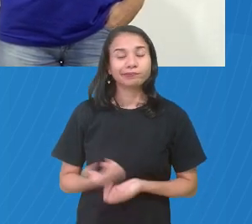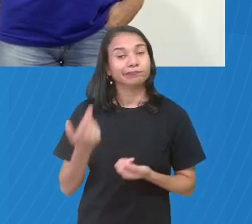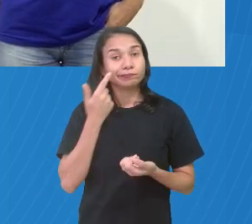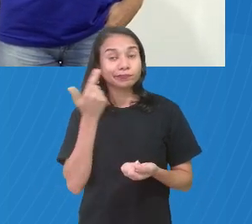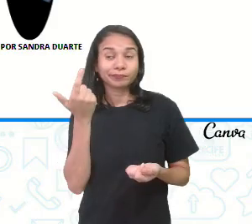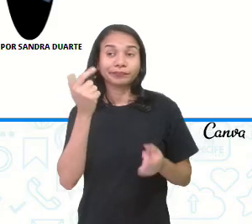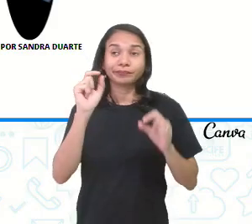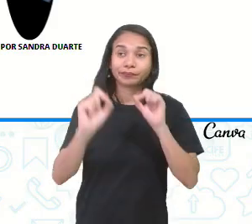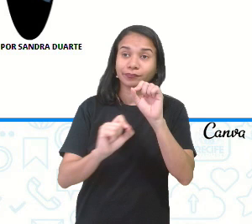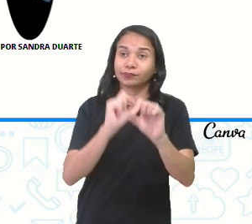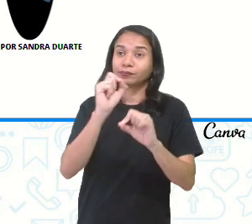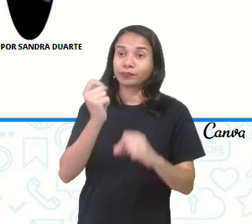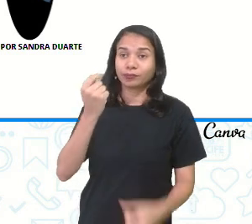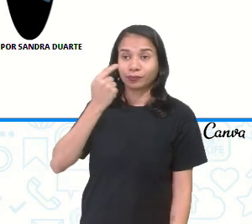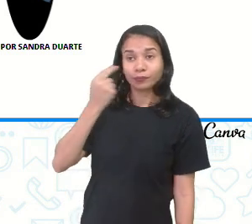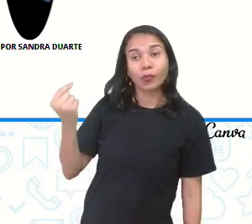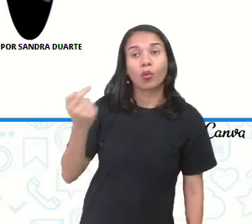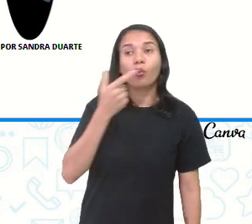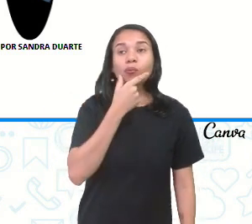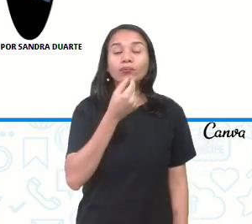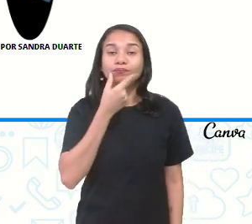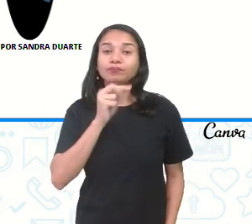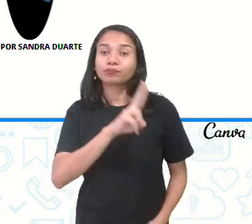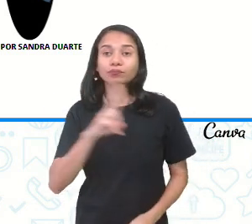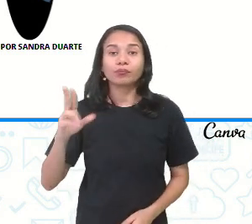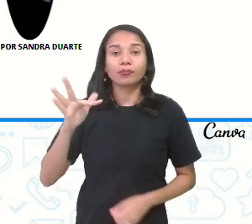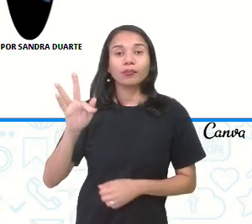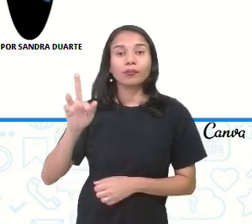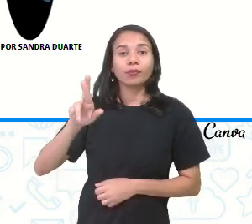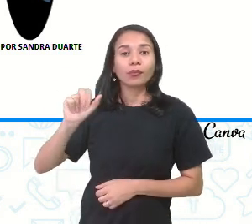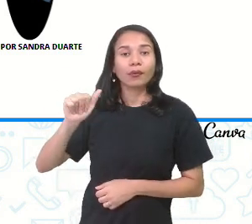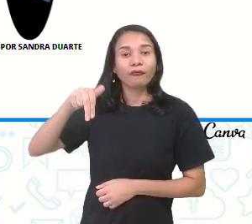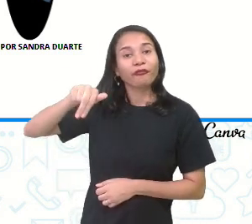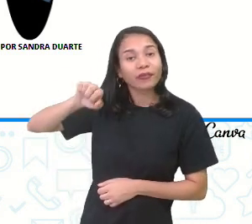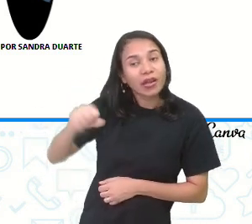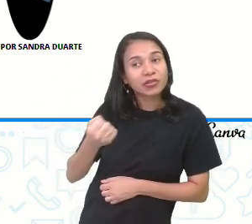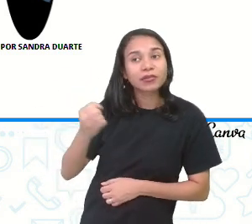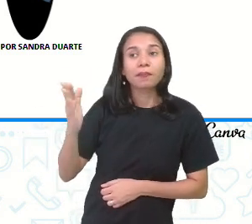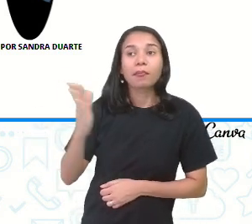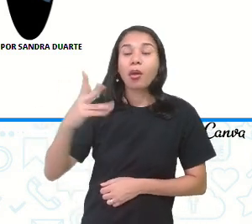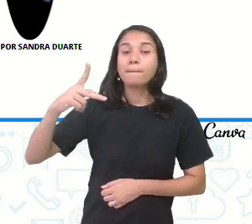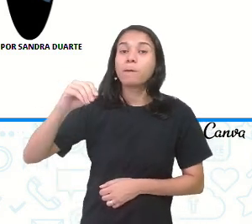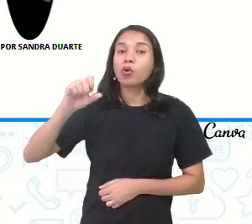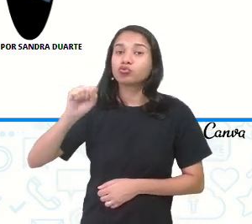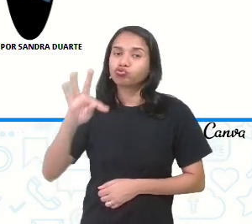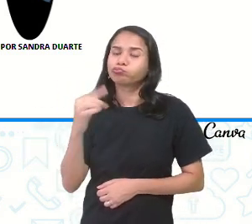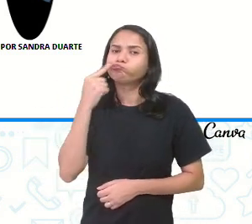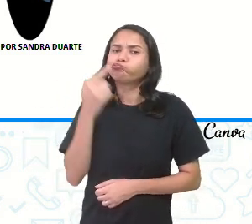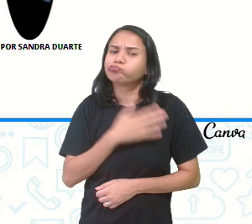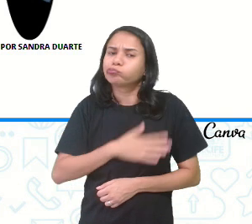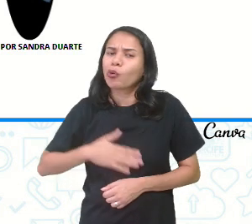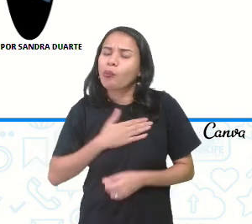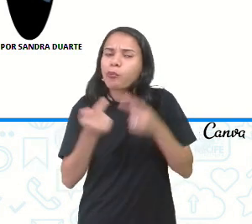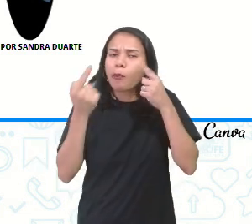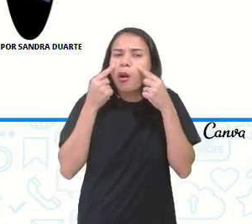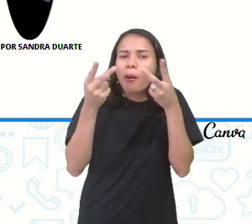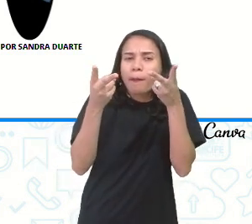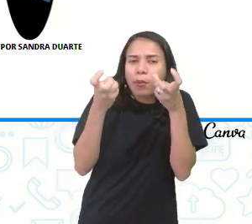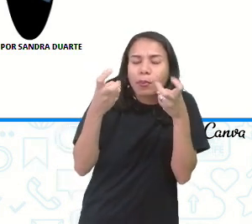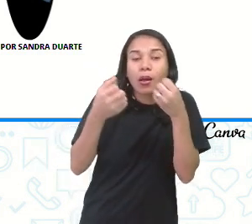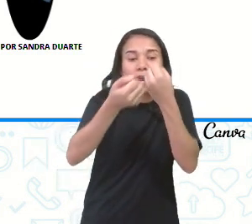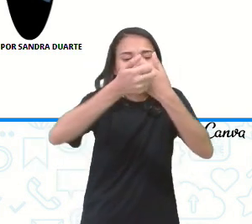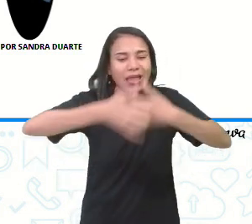Bom, esse pintor se chamava Franz Post. Então ele gostava muito de observar a nossa natureza